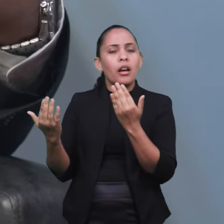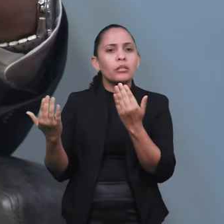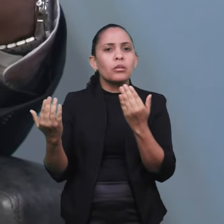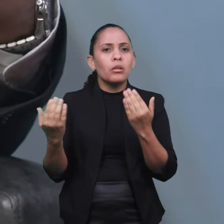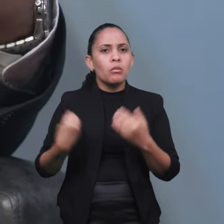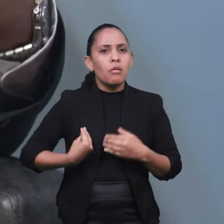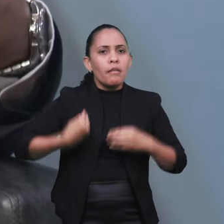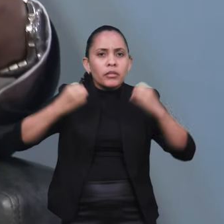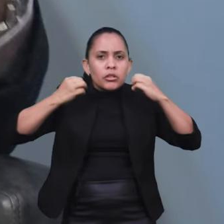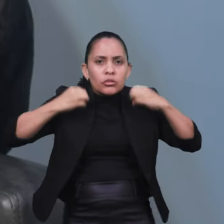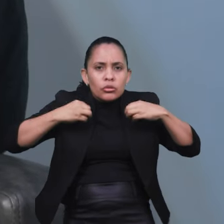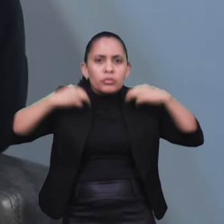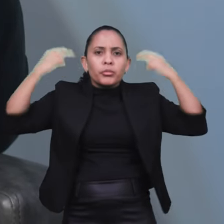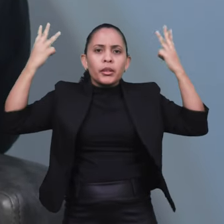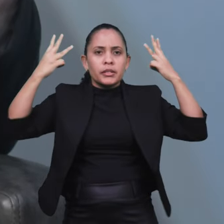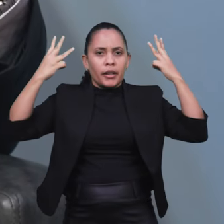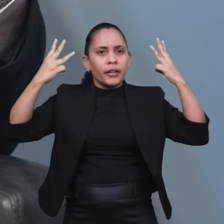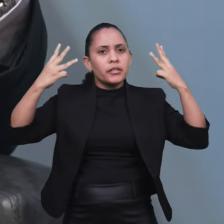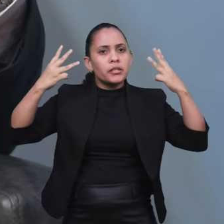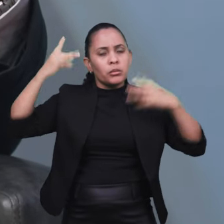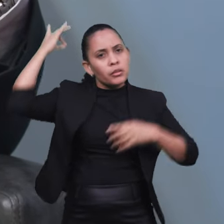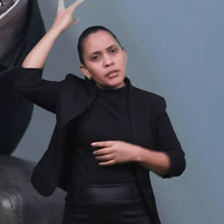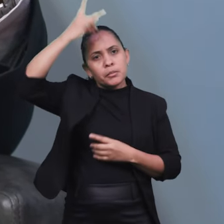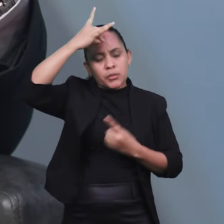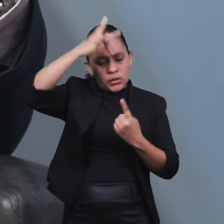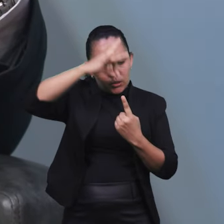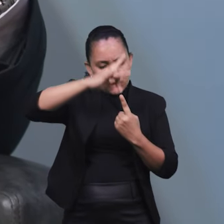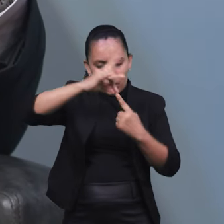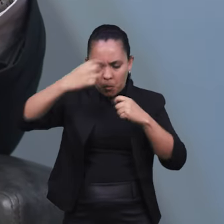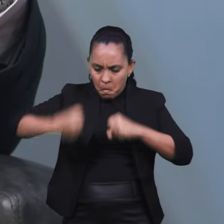fogo do Espírito, com a autoridade do Senhor,